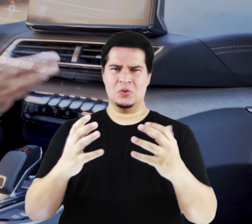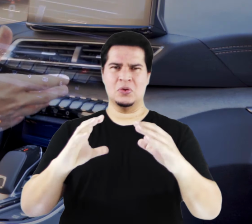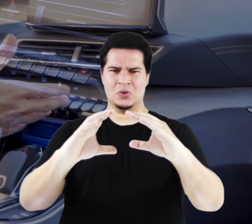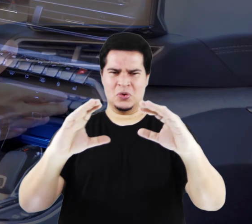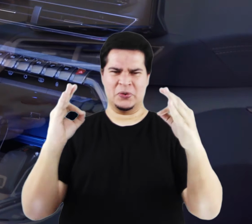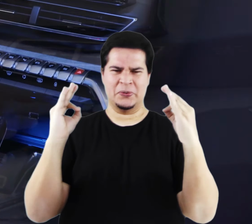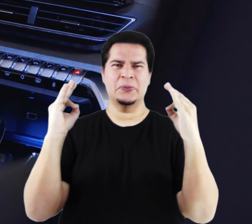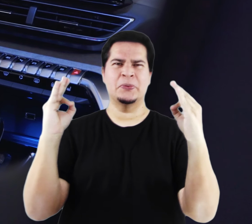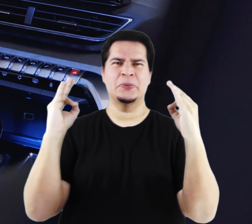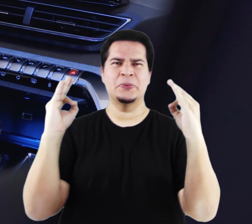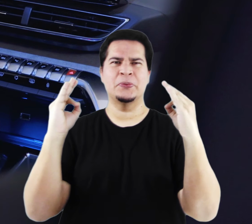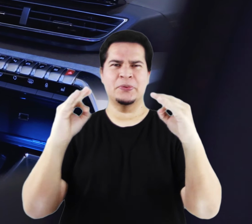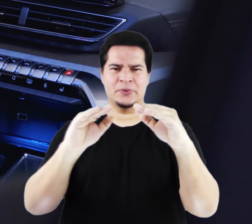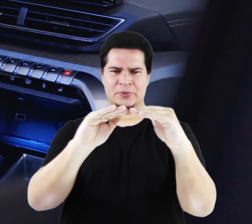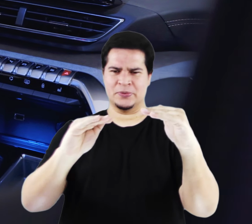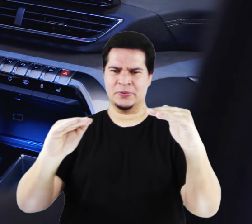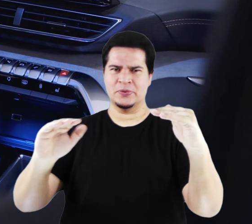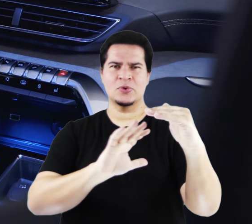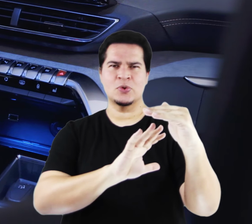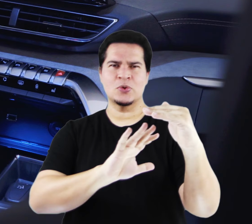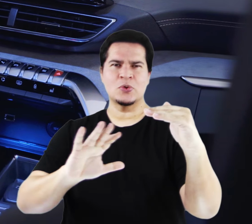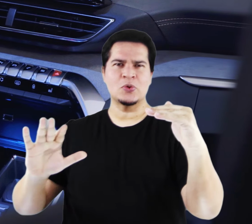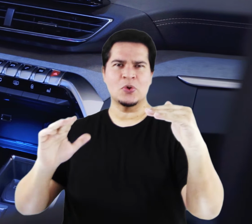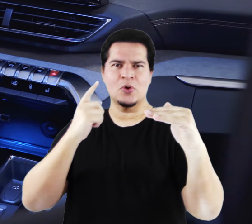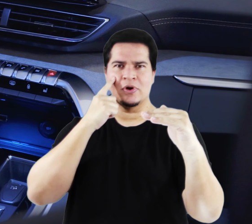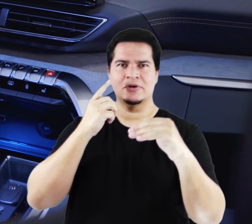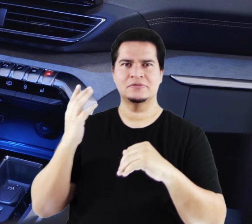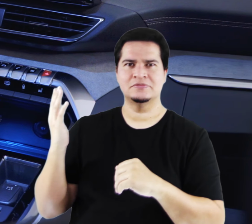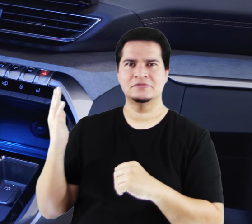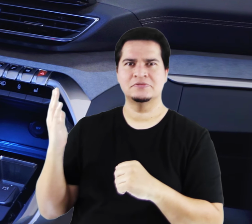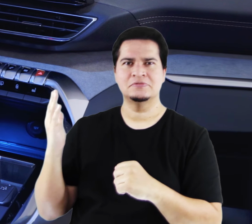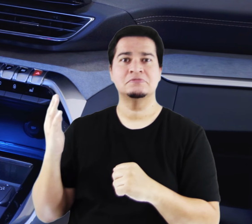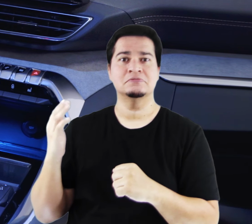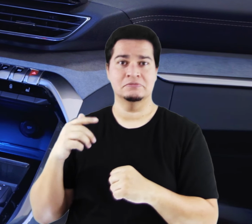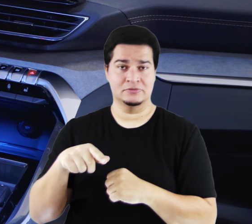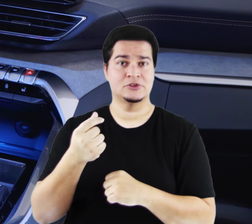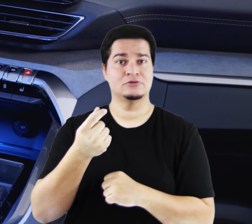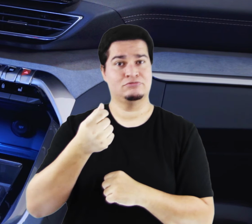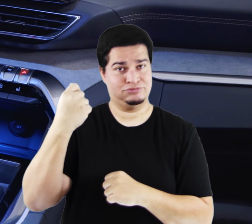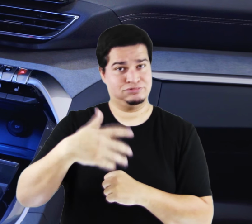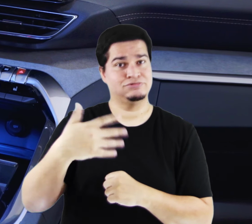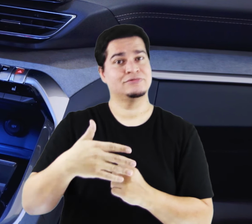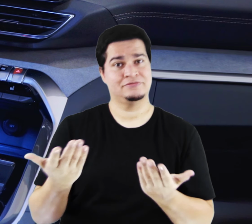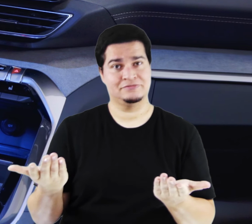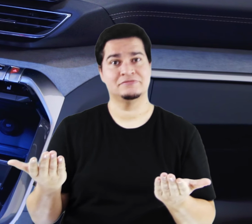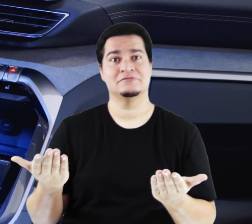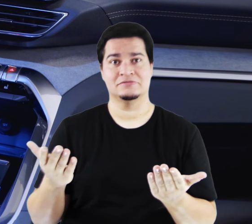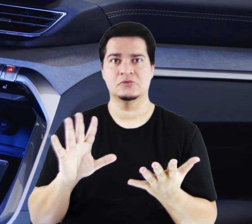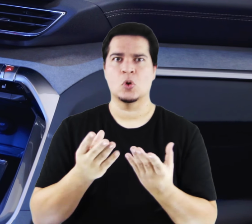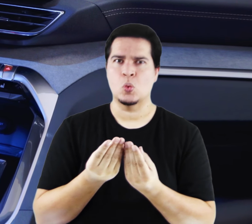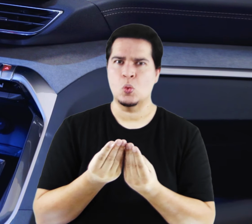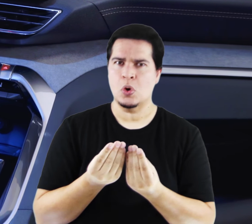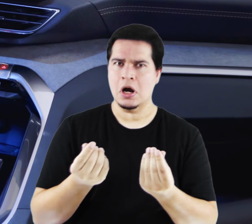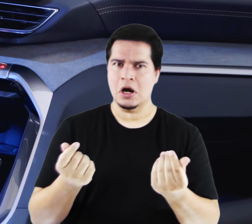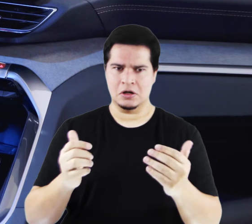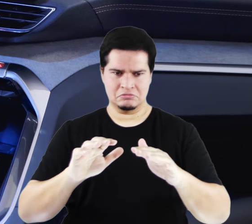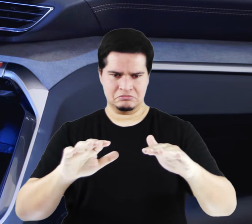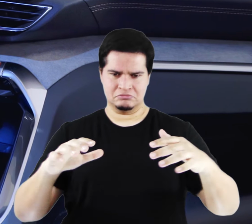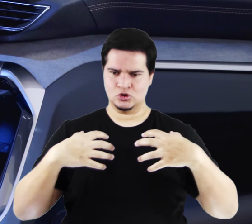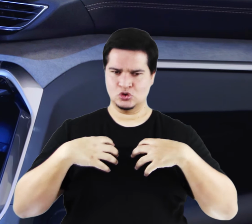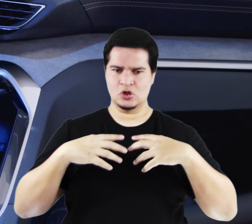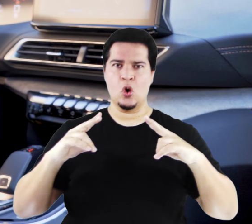transborda a sofisticação e, como vocês viram, é evidente que é um veículo que ficou muito caro, mas ele entrega essa qualidade percebida quando a gente